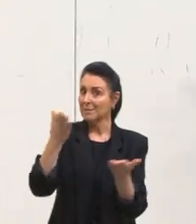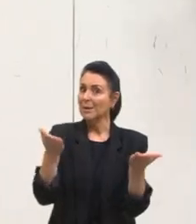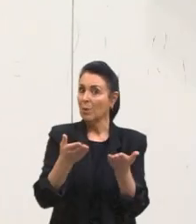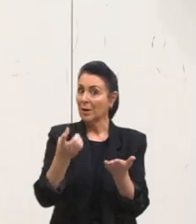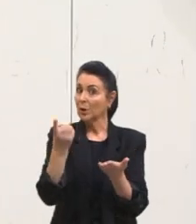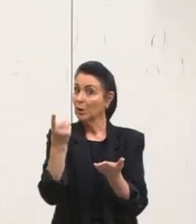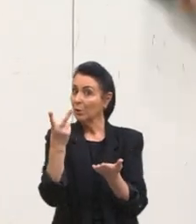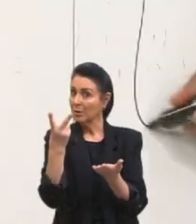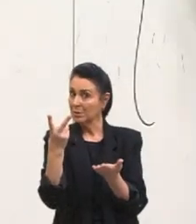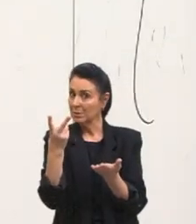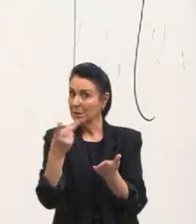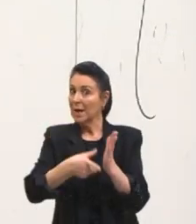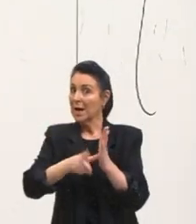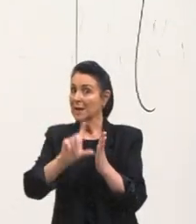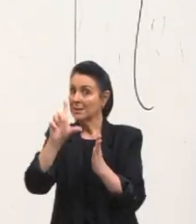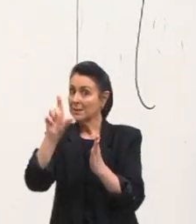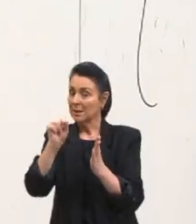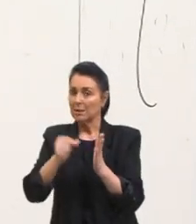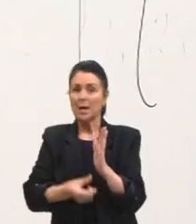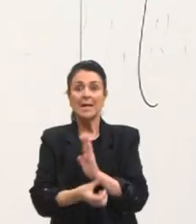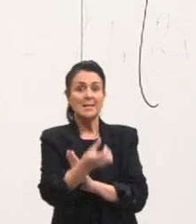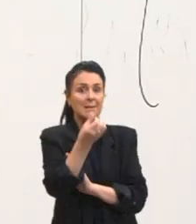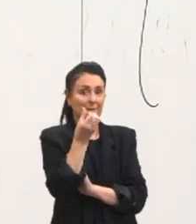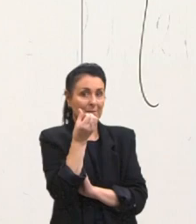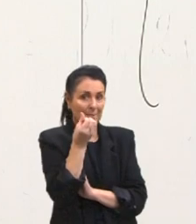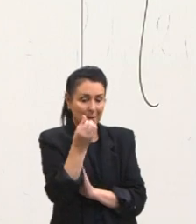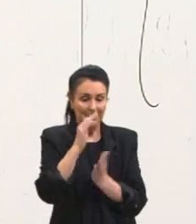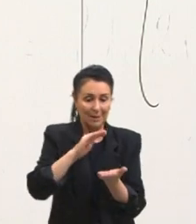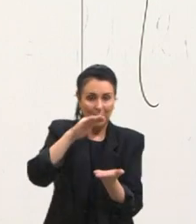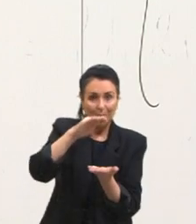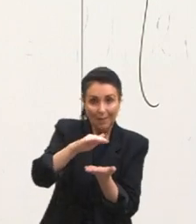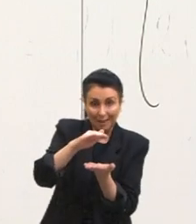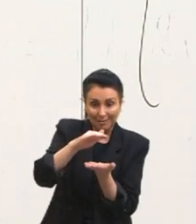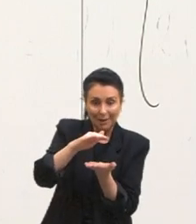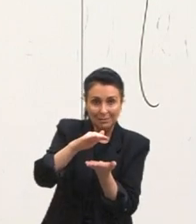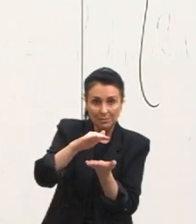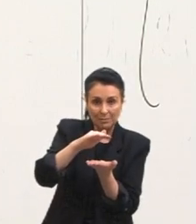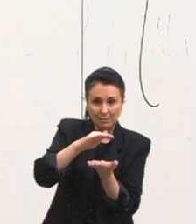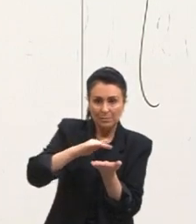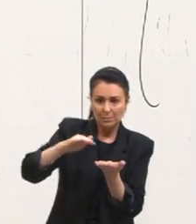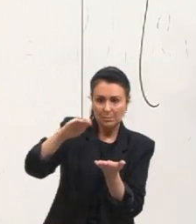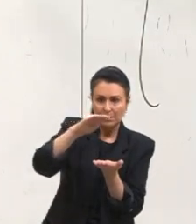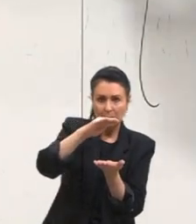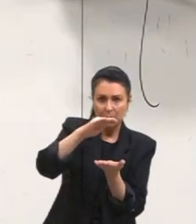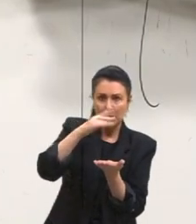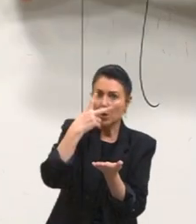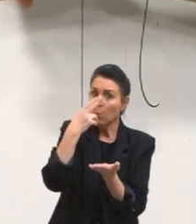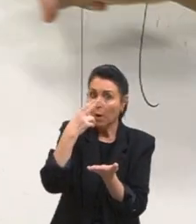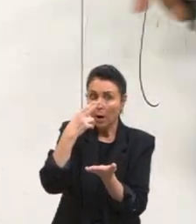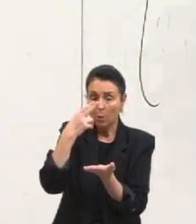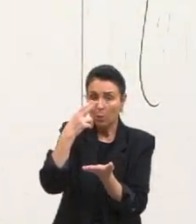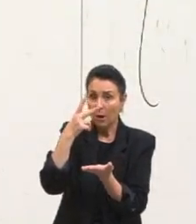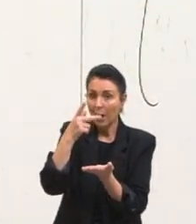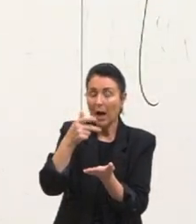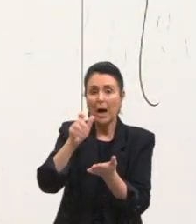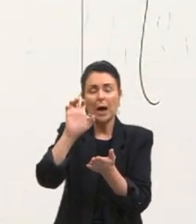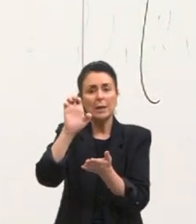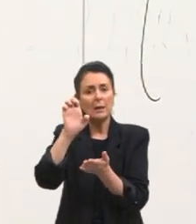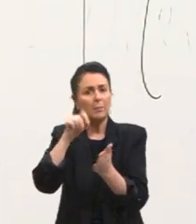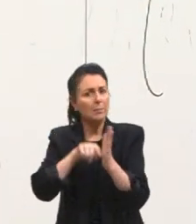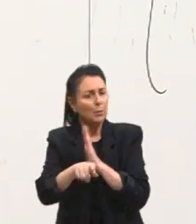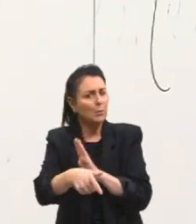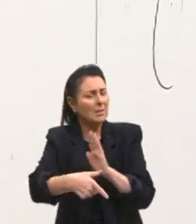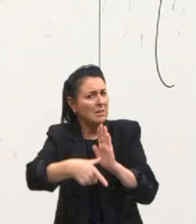12 camadas. 6 camadas são camadas iguais àquelas que nós vimos antes. Ou seja,